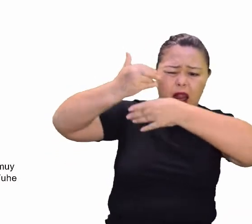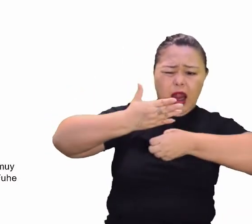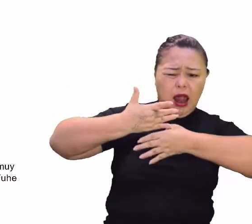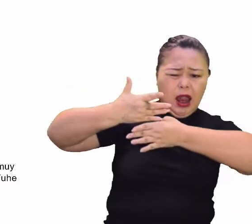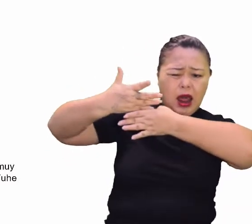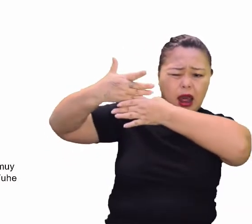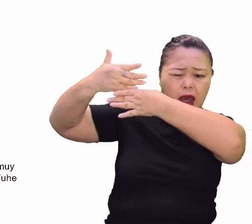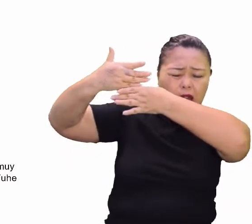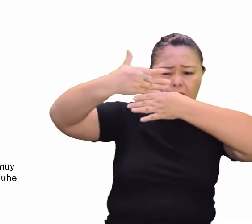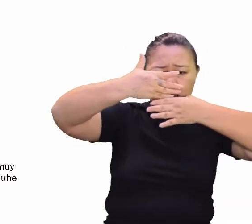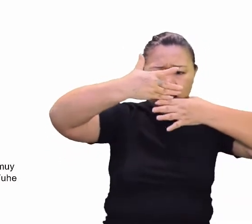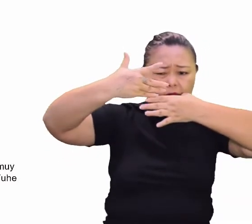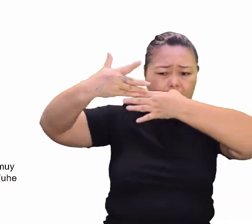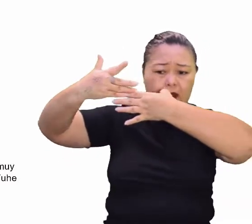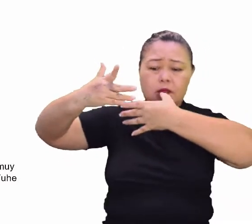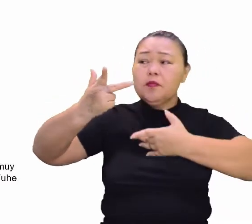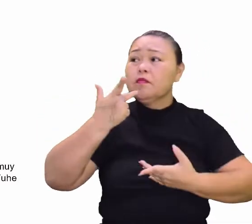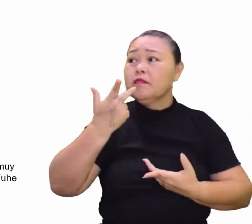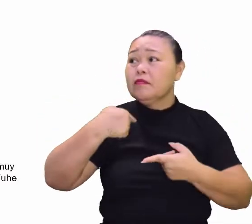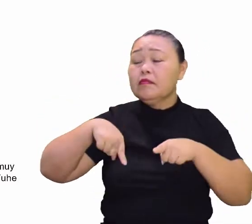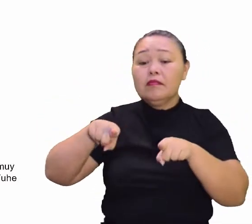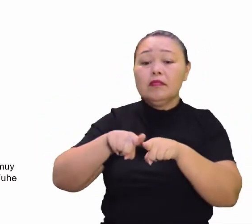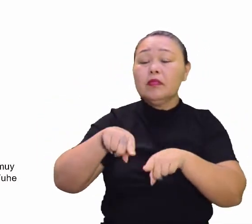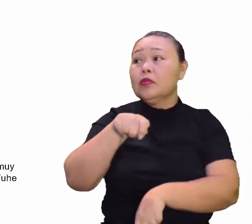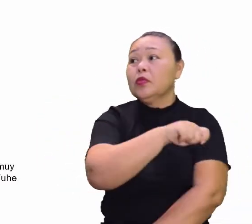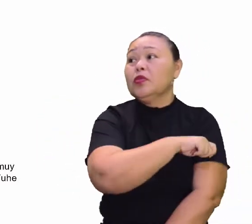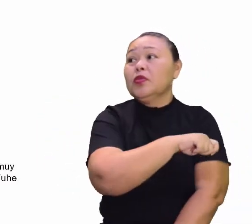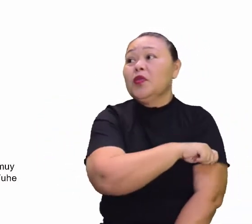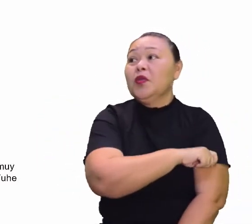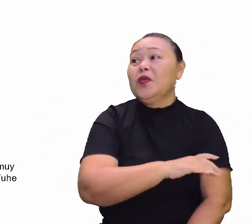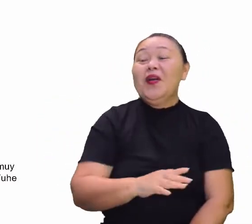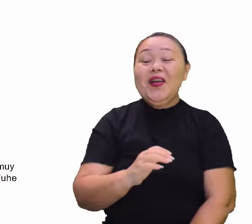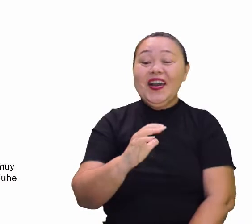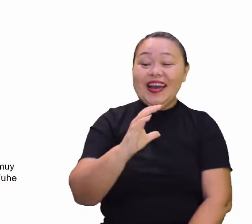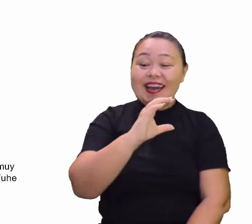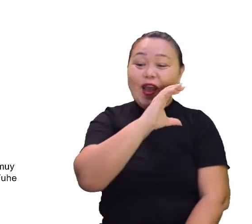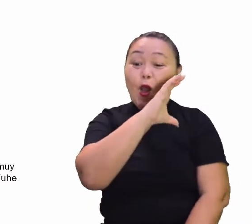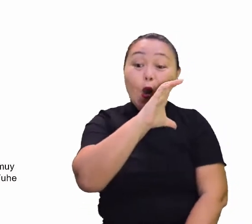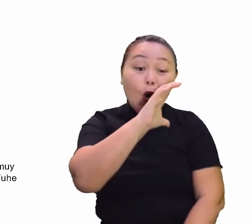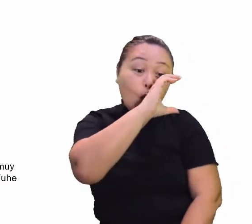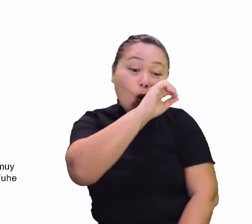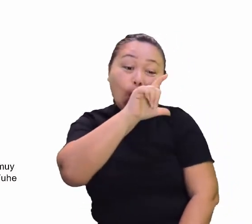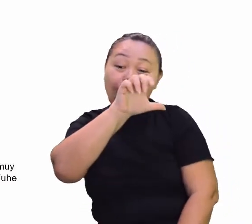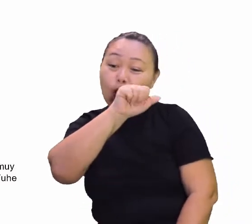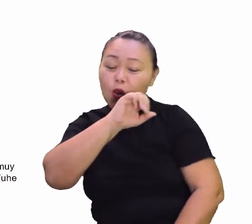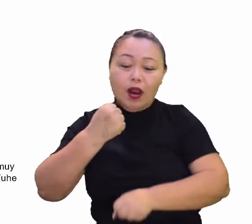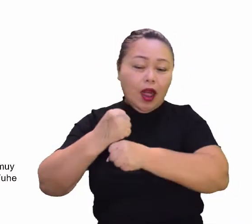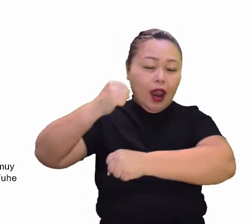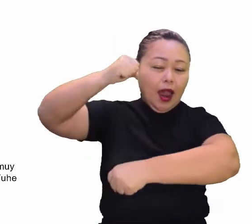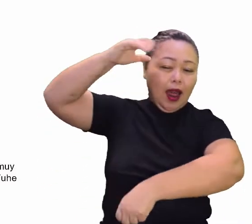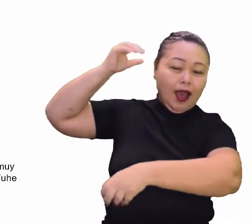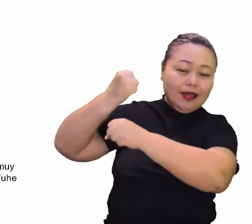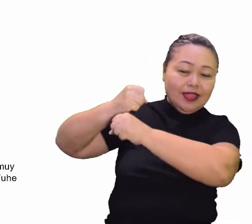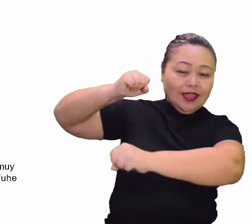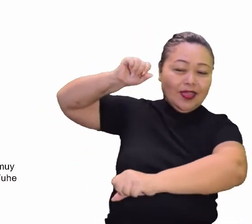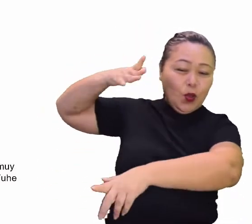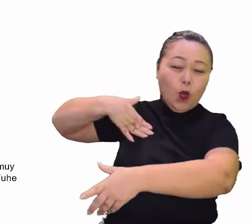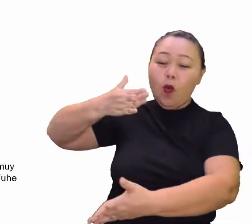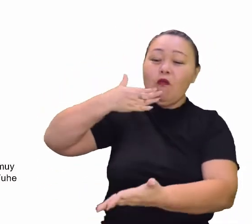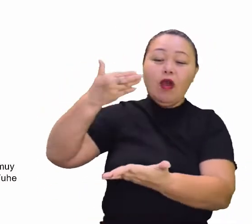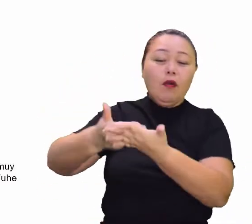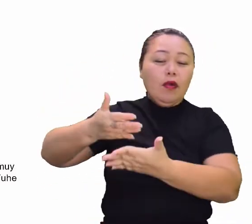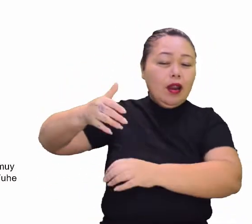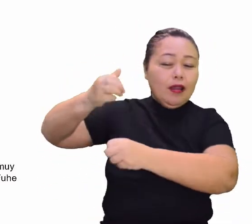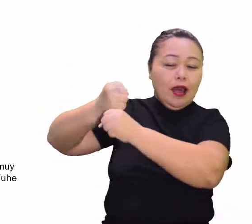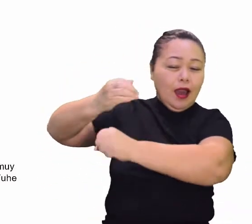criada e montada ali. Agora você vai falar para os alunos. O que é colossal, professor Jorge? Colossal, é uma coisa gigantesca, um